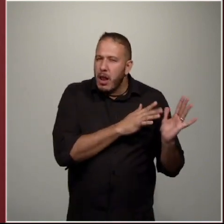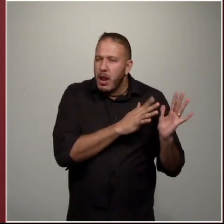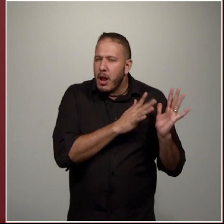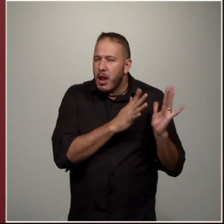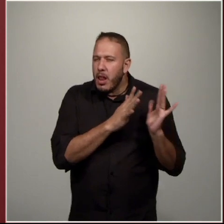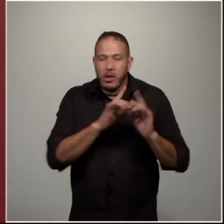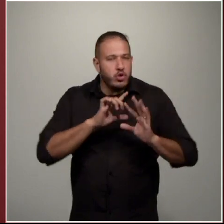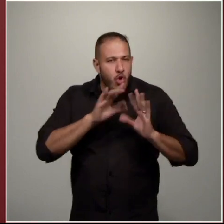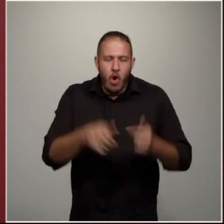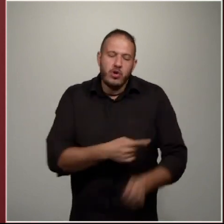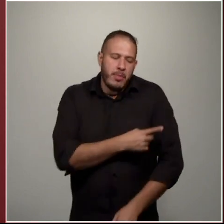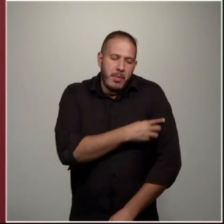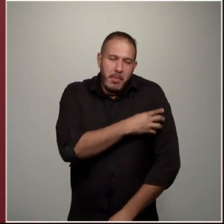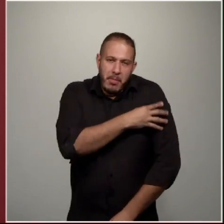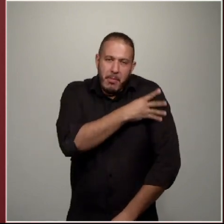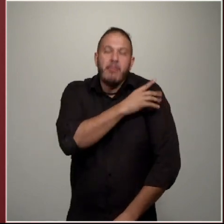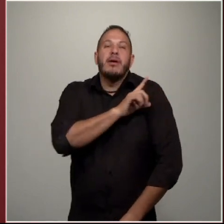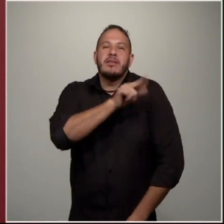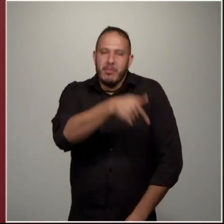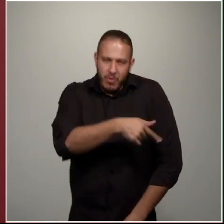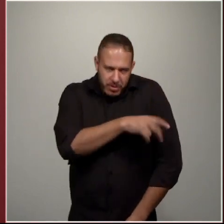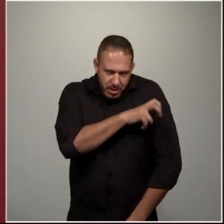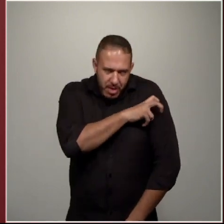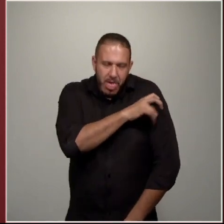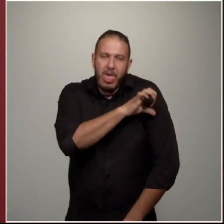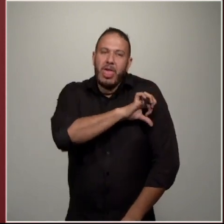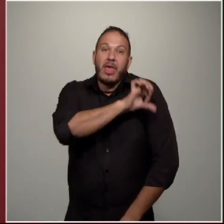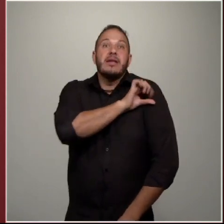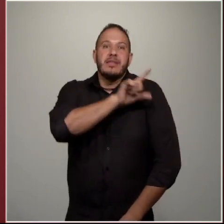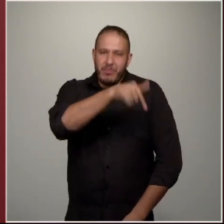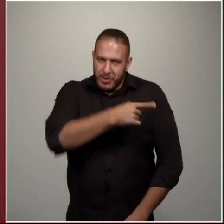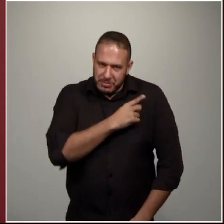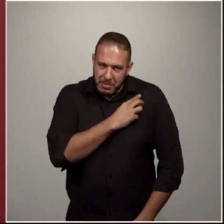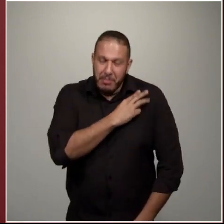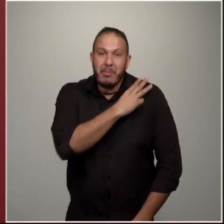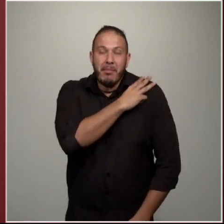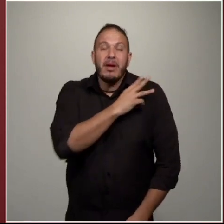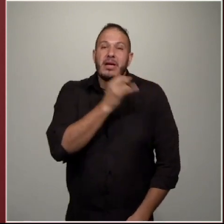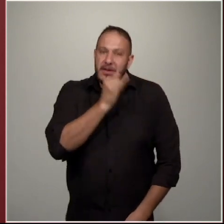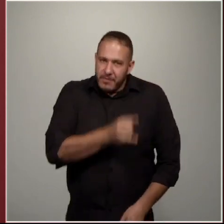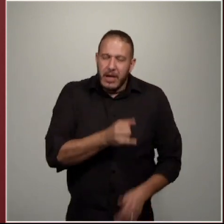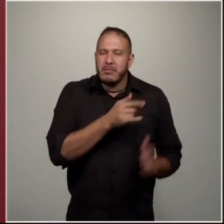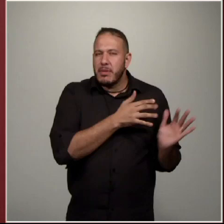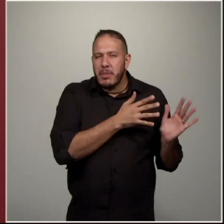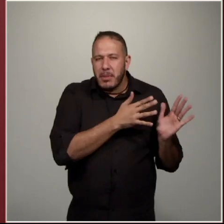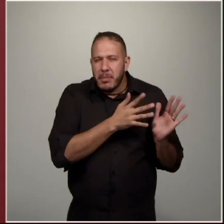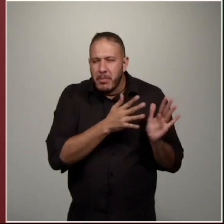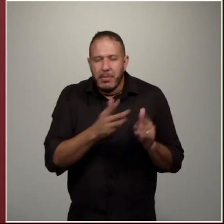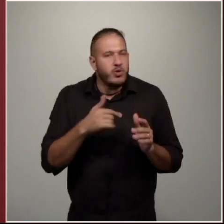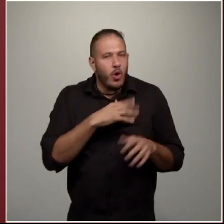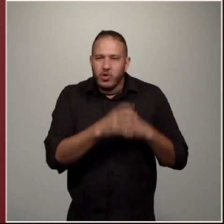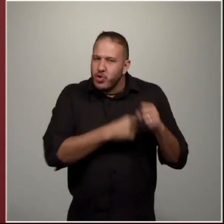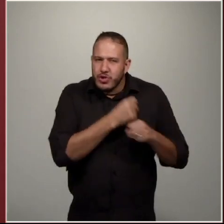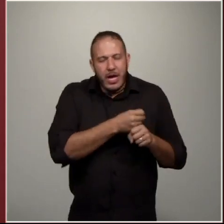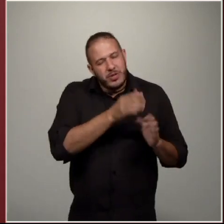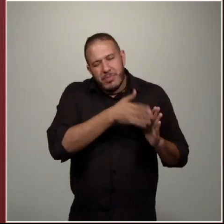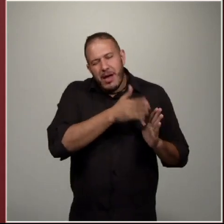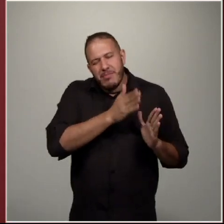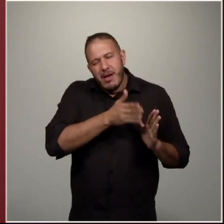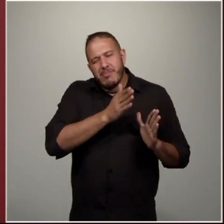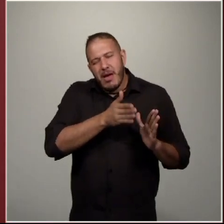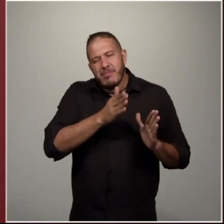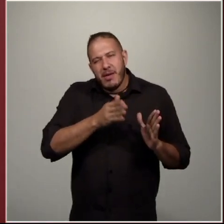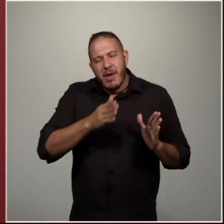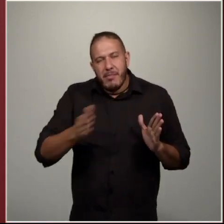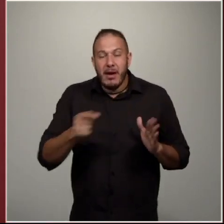ensino fundamental e aliás ele vai entrar no médio porque ele falou depois sobre funções ele perpassa todos os anos da escolaridade a zica